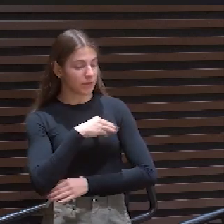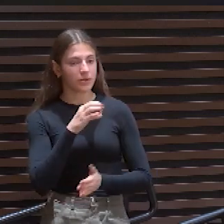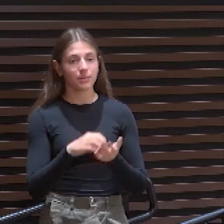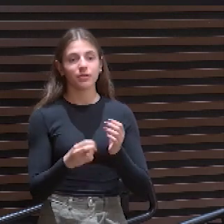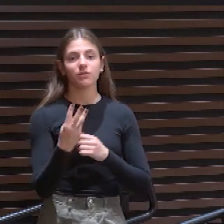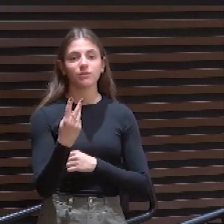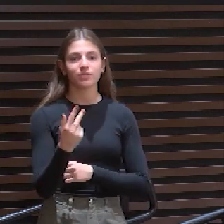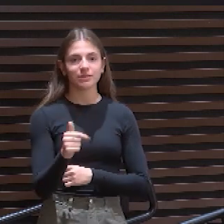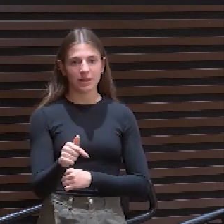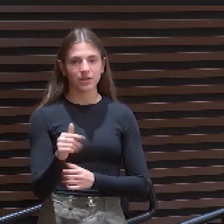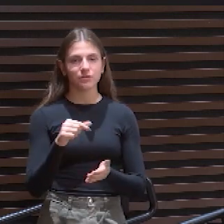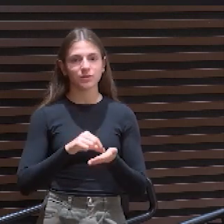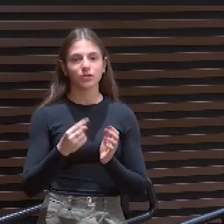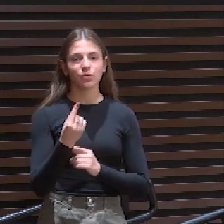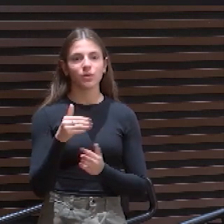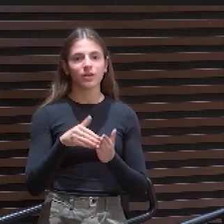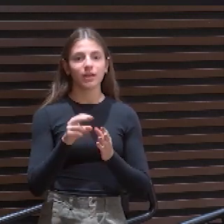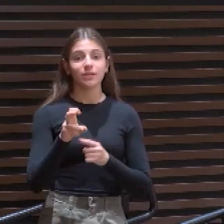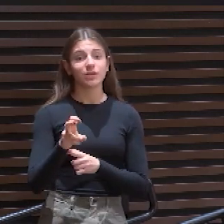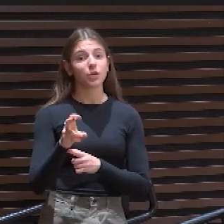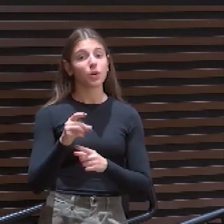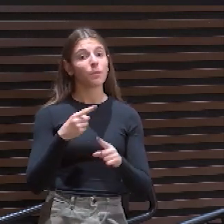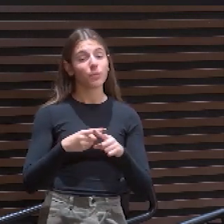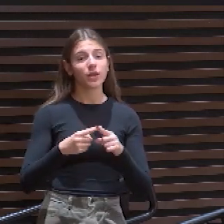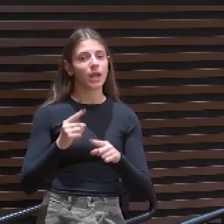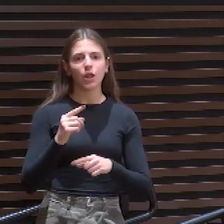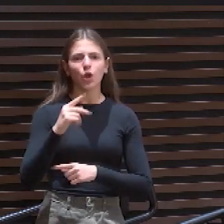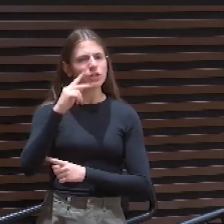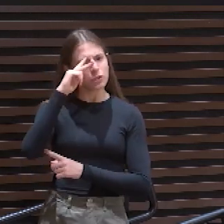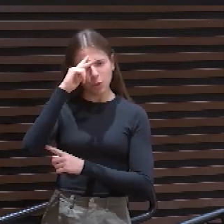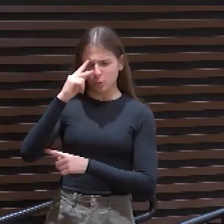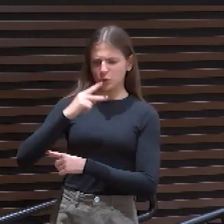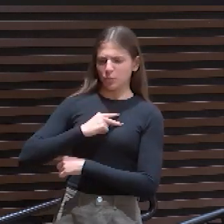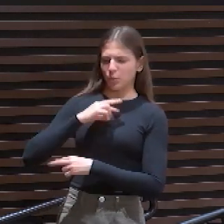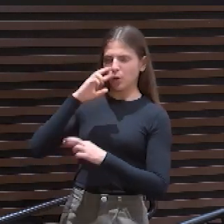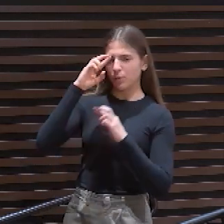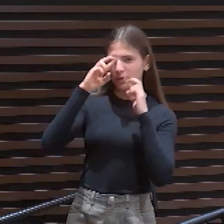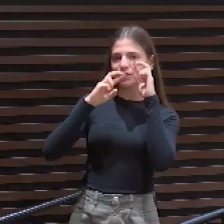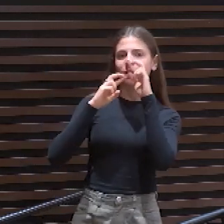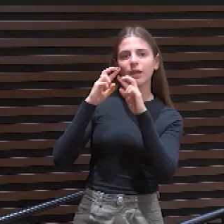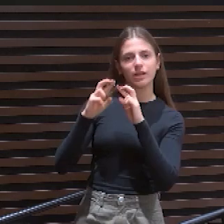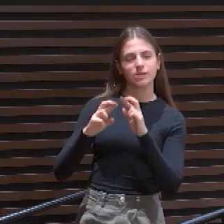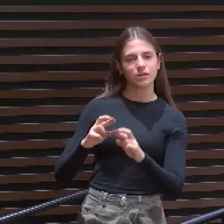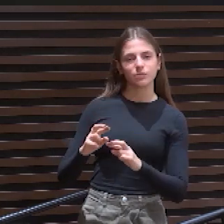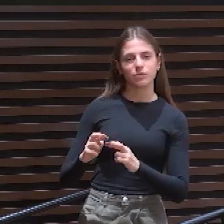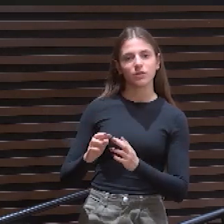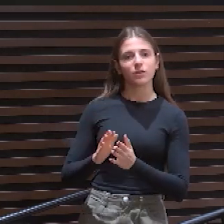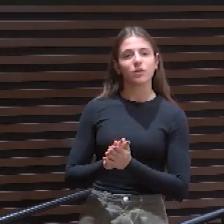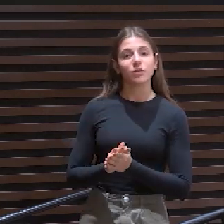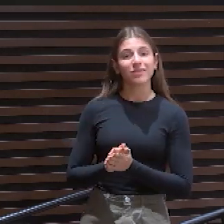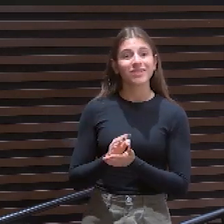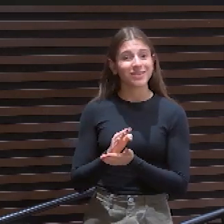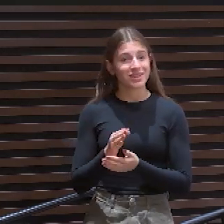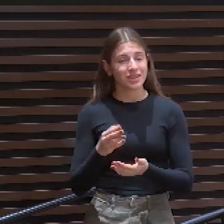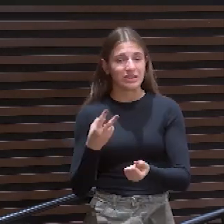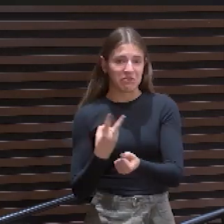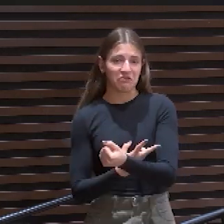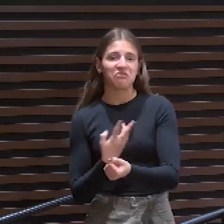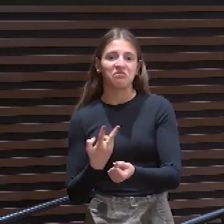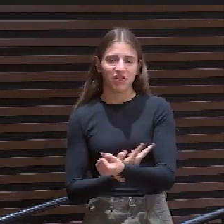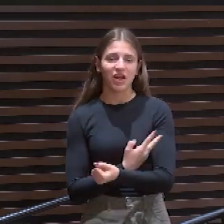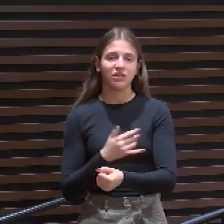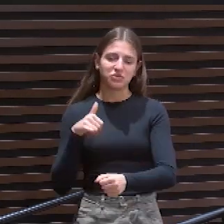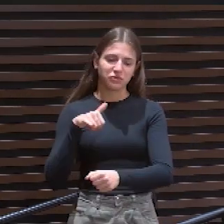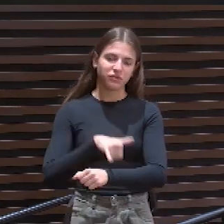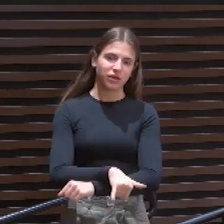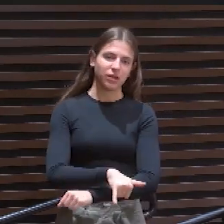Isso porque não nos analisamos primeiramente nem os nossos critérios, que são falhos, não são